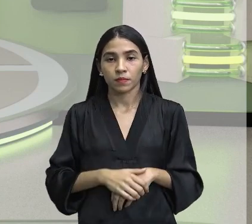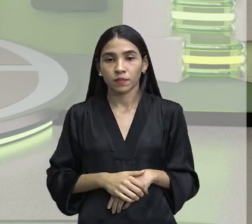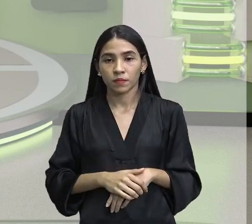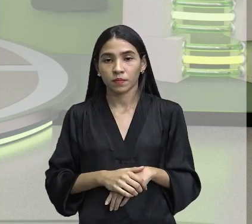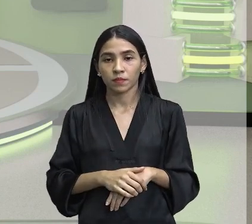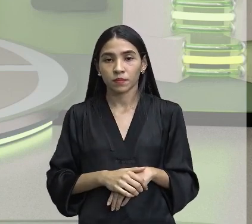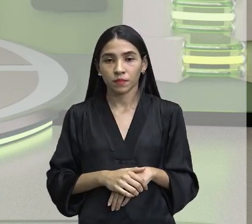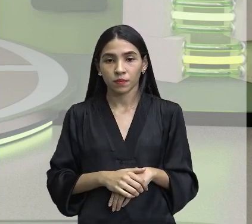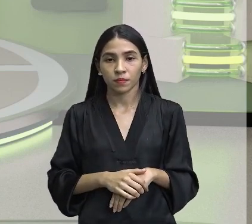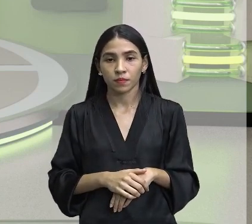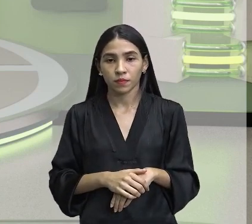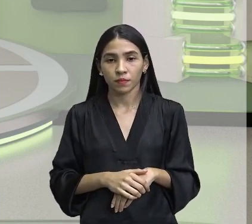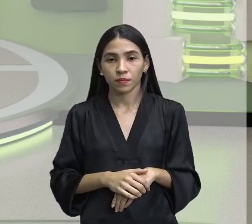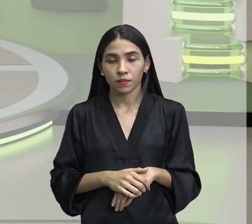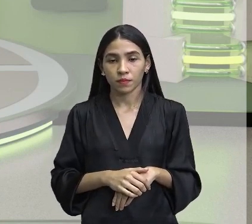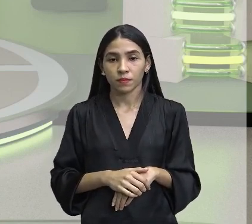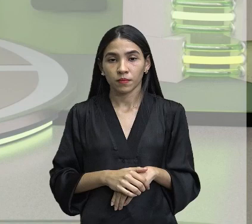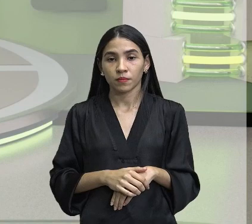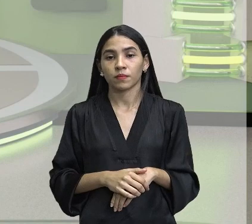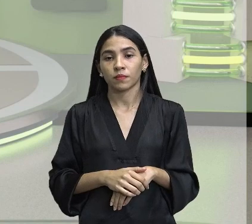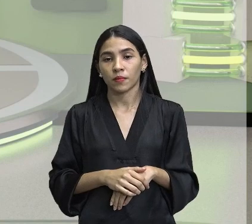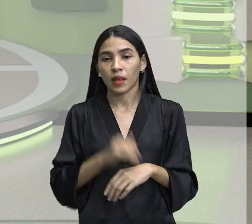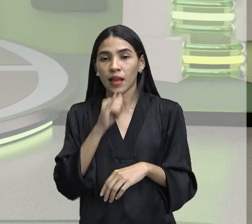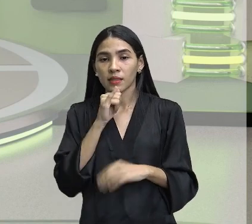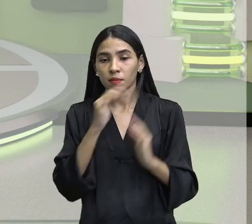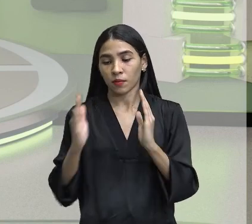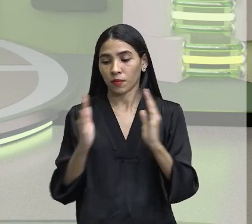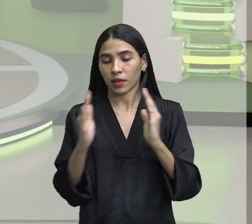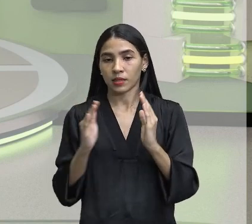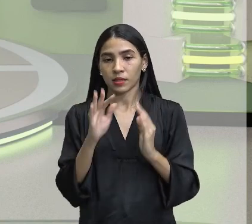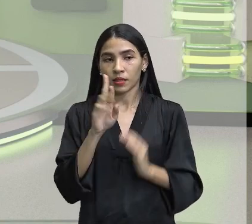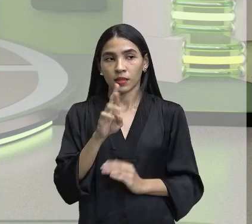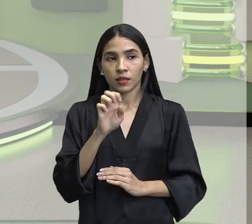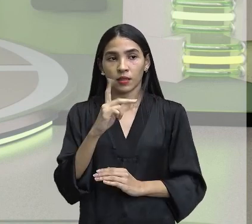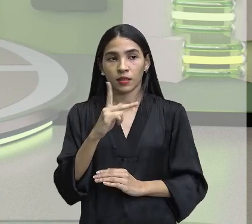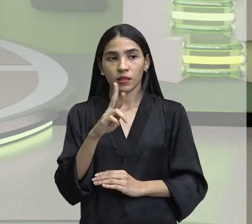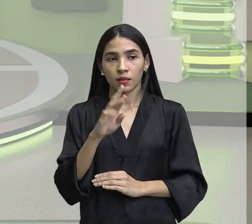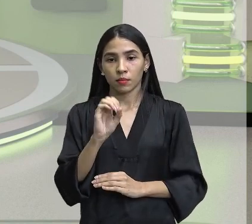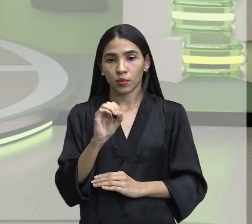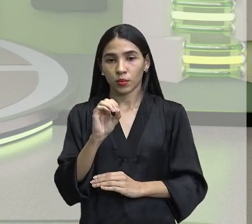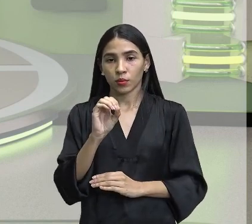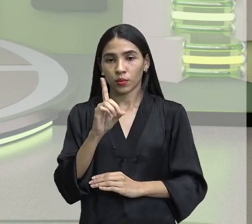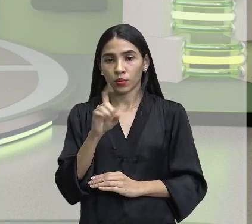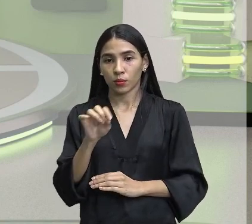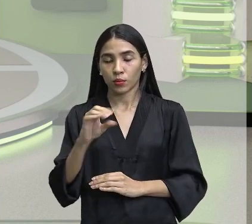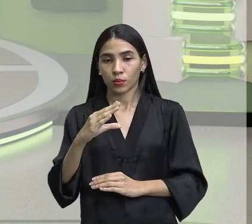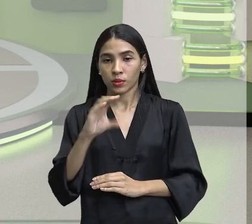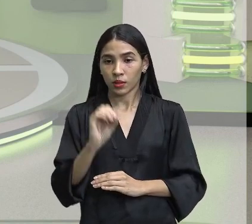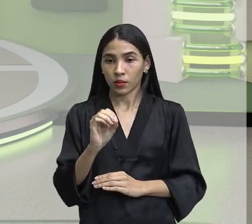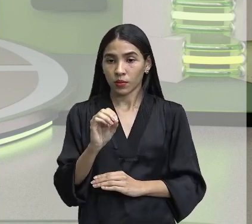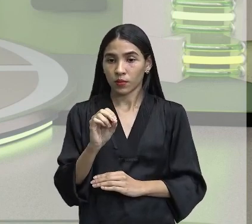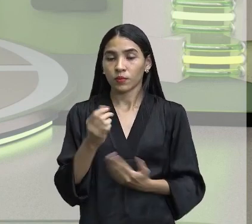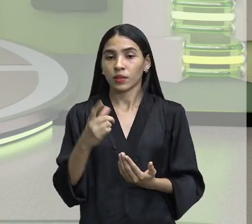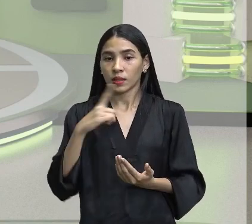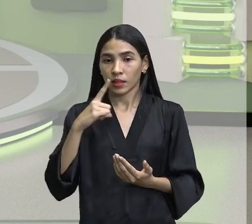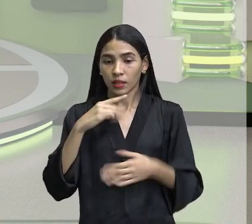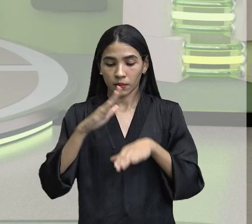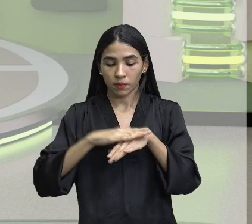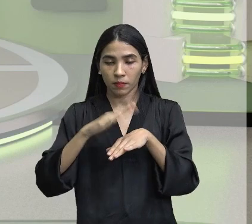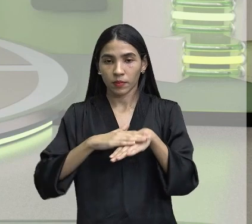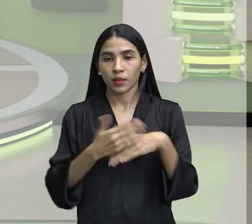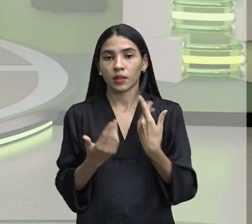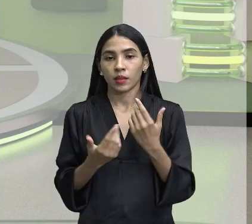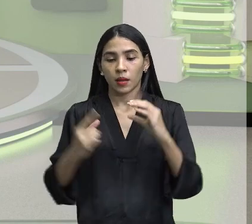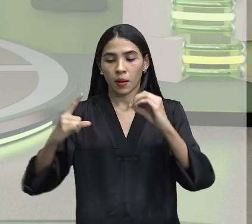toda, exceto na fase reprodutiva, que há aí a locomoção do gameta